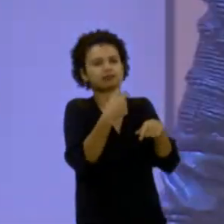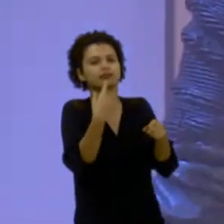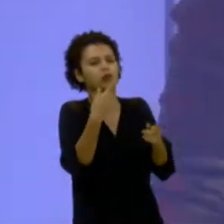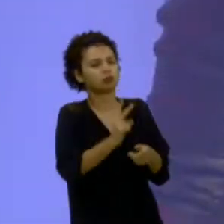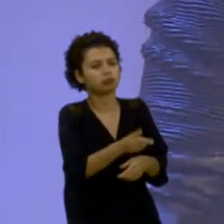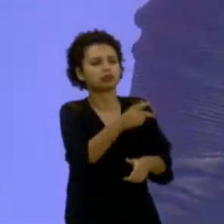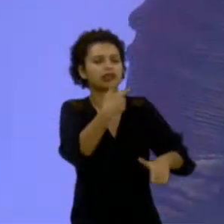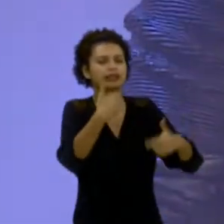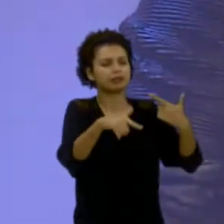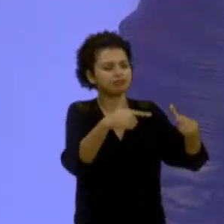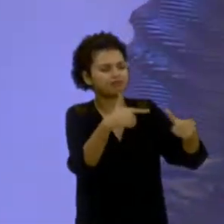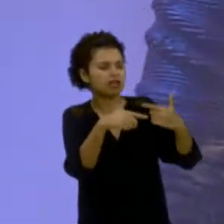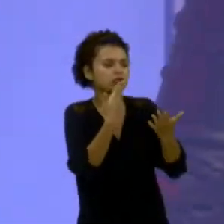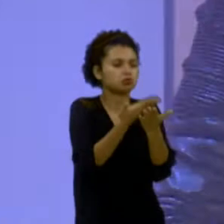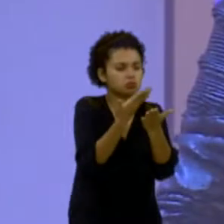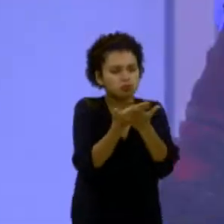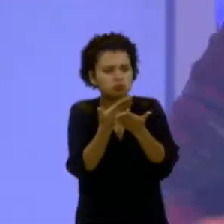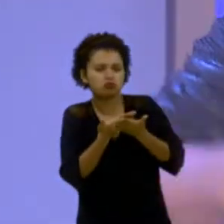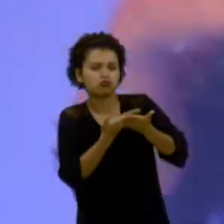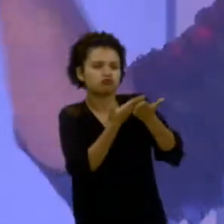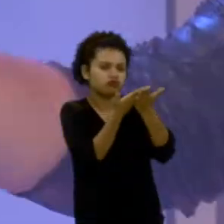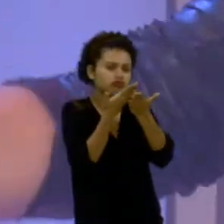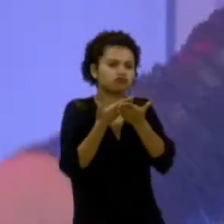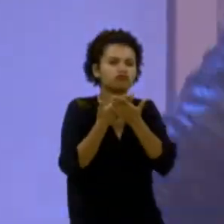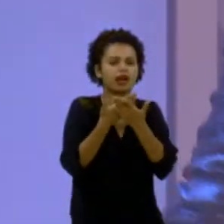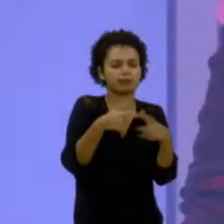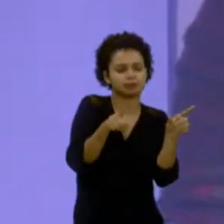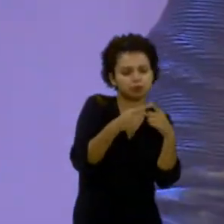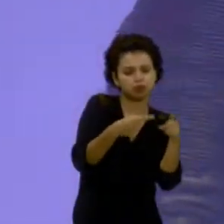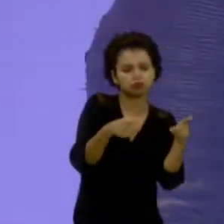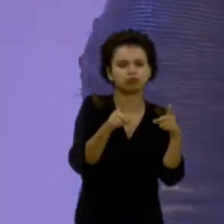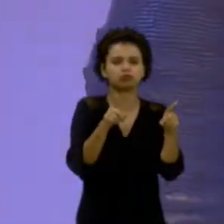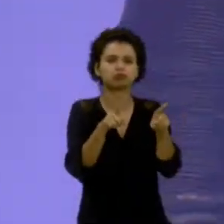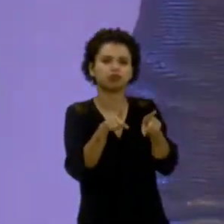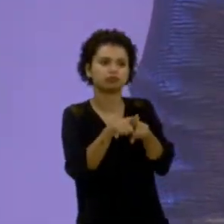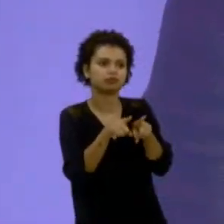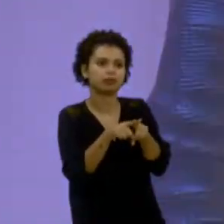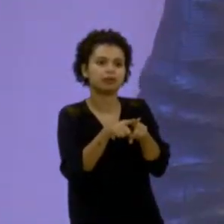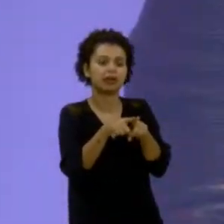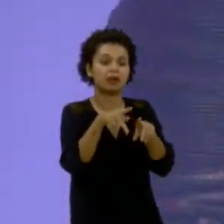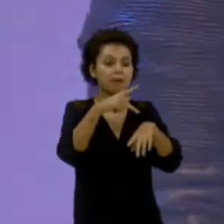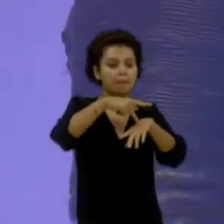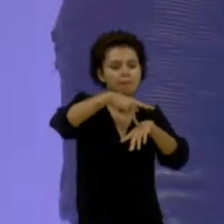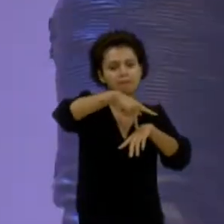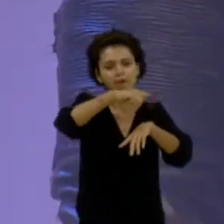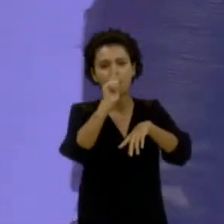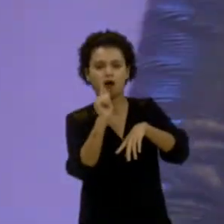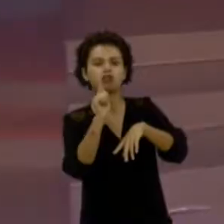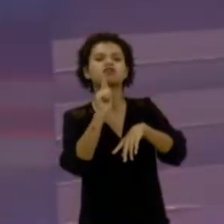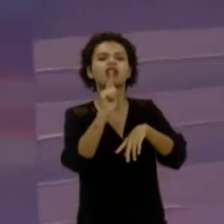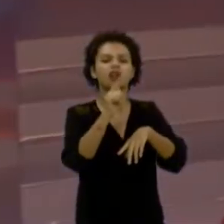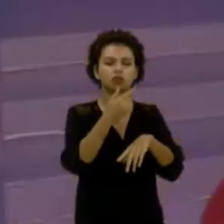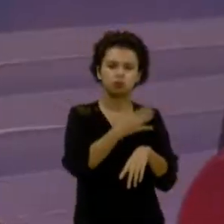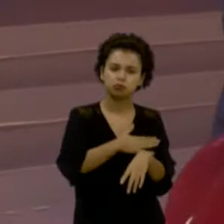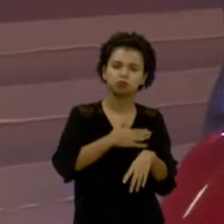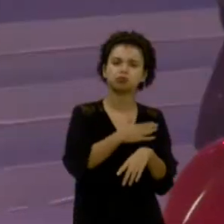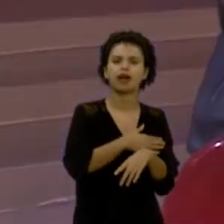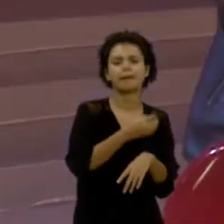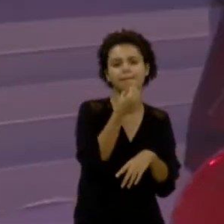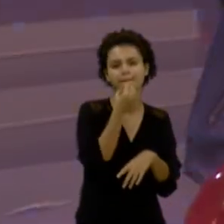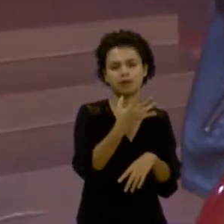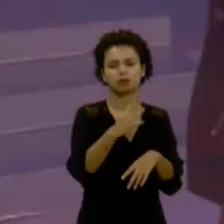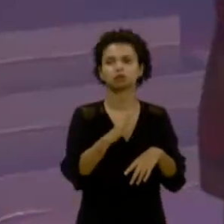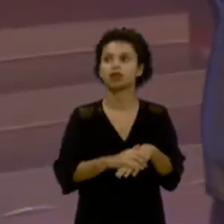gente? Aproveitar. Estudei música, estudei na. Fiz uma pós-graduação. Fez uma música maravilhosa. Olha, noite.